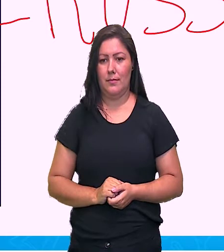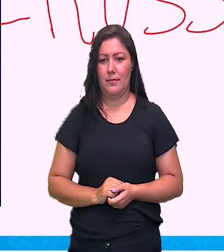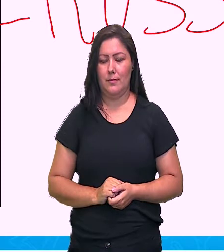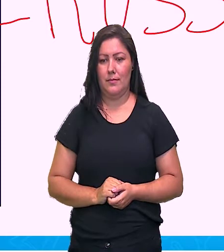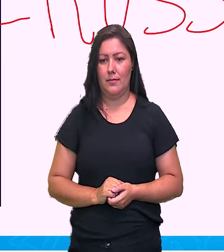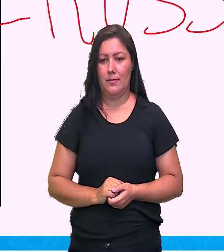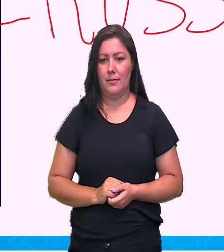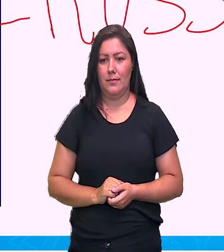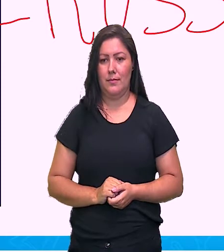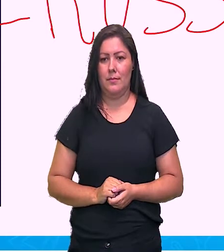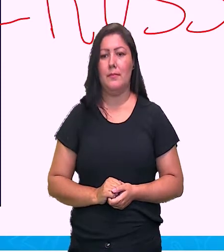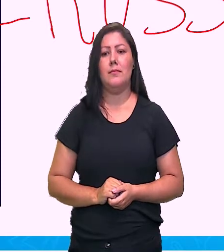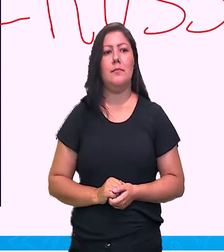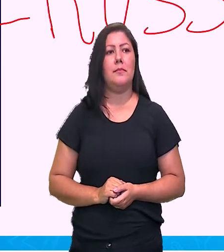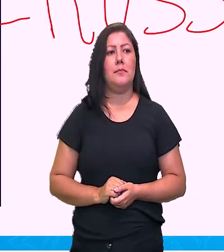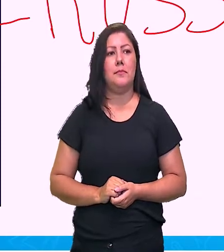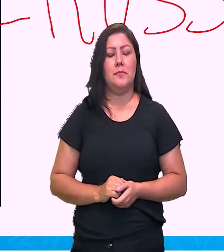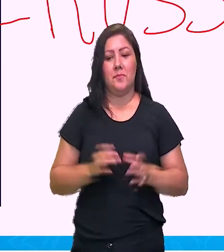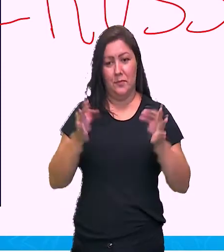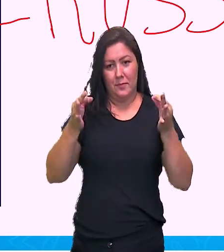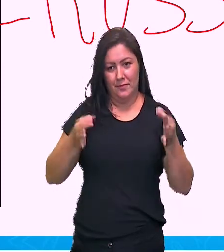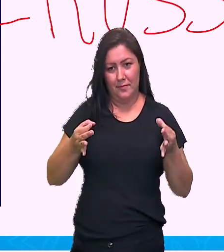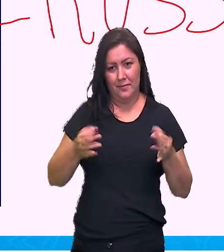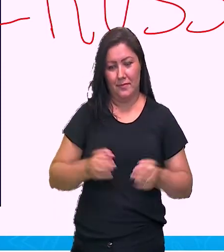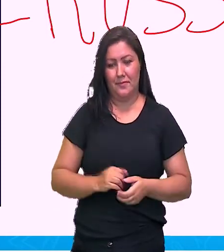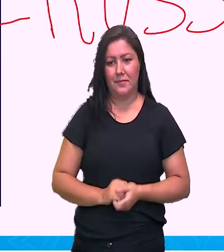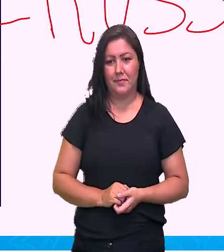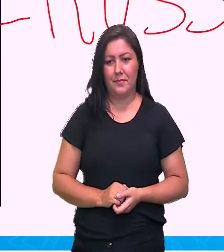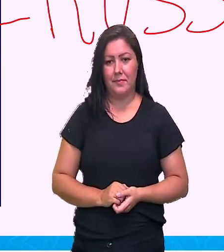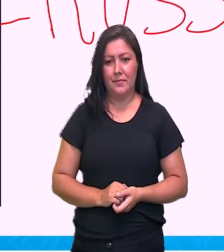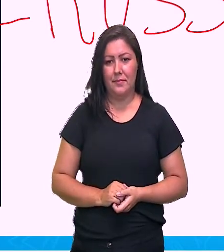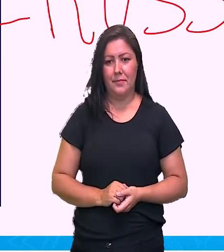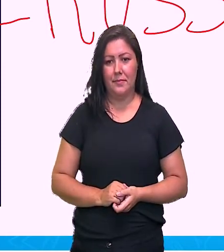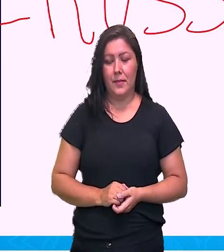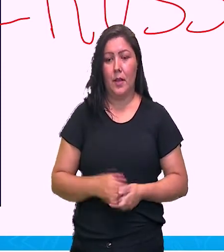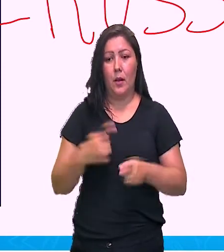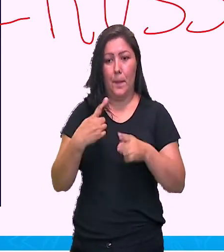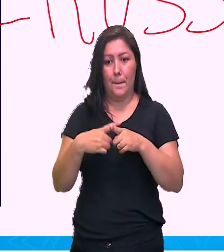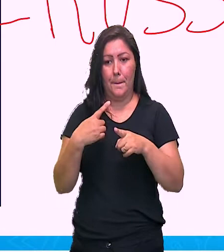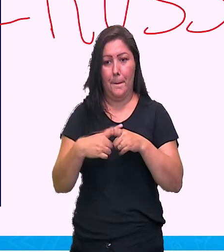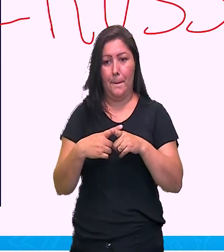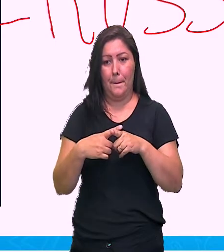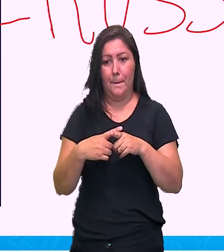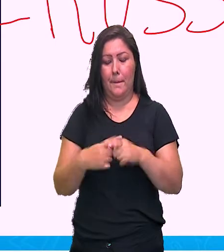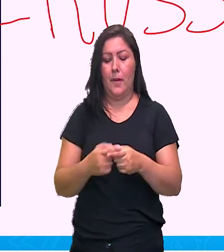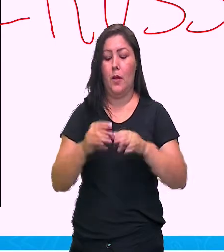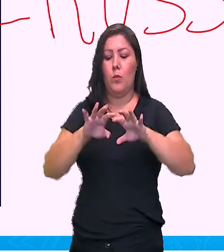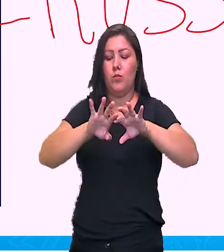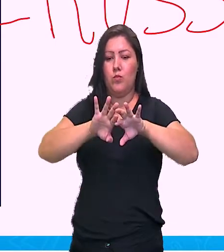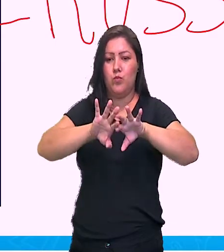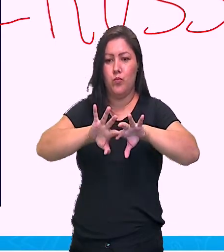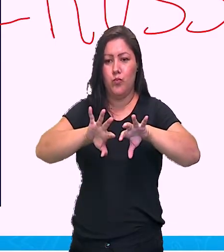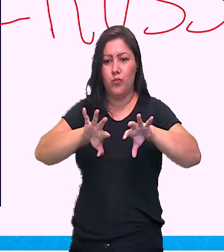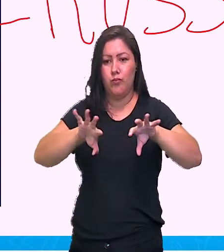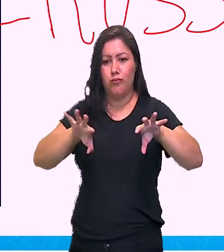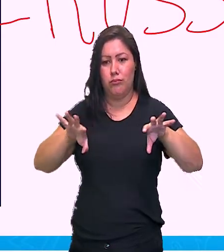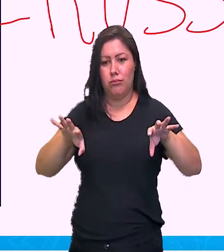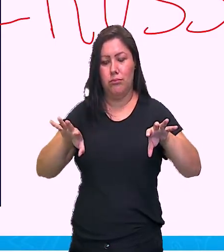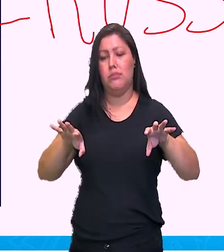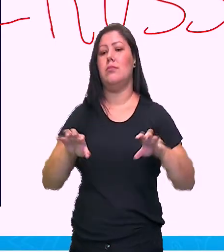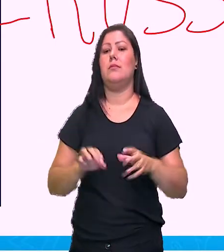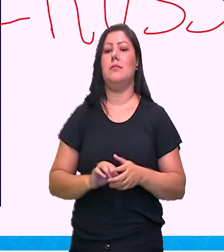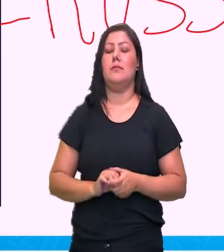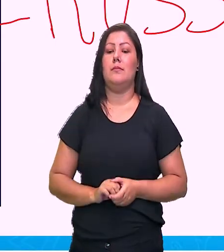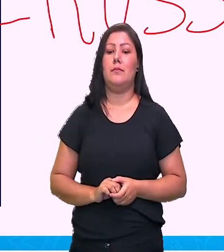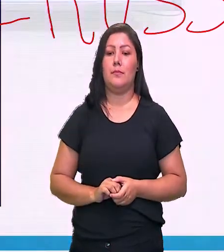de Rússia. Tá certo? Por quê? Porque houve uma desintegração, perdão, eu ia falar